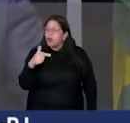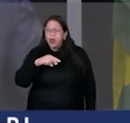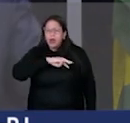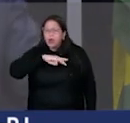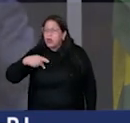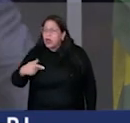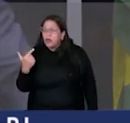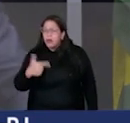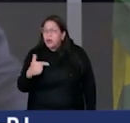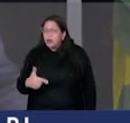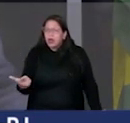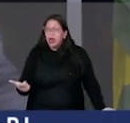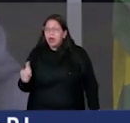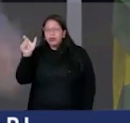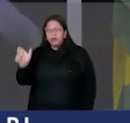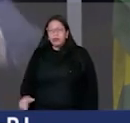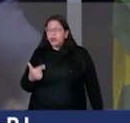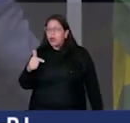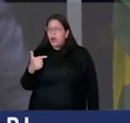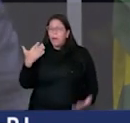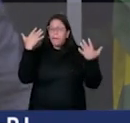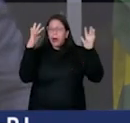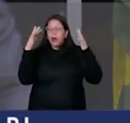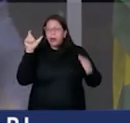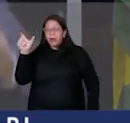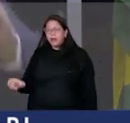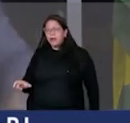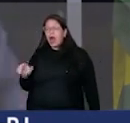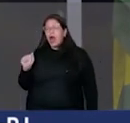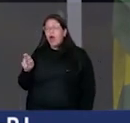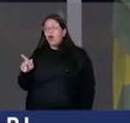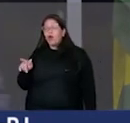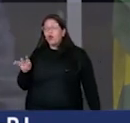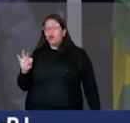figura da Procuradoria-Geral da República. Parabéns, Augusto Aras, e que cessem esses abusos do STF.